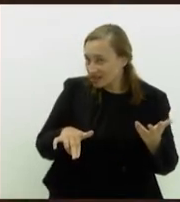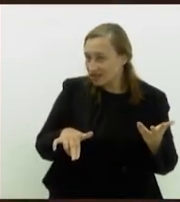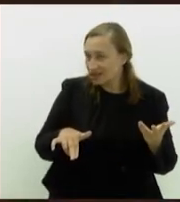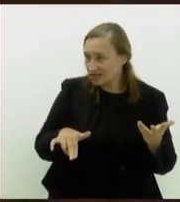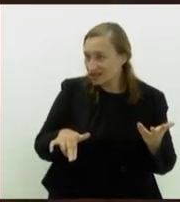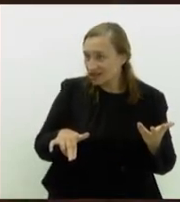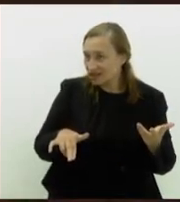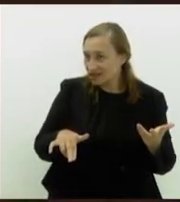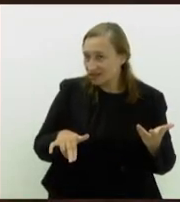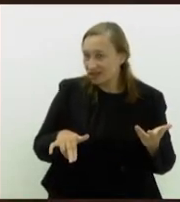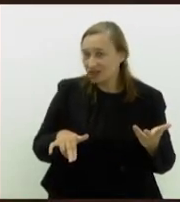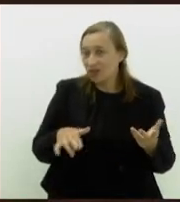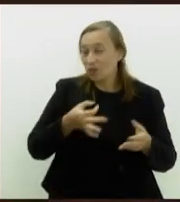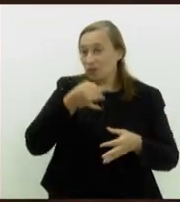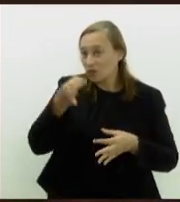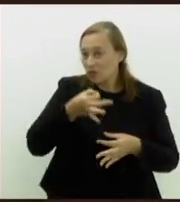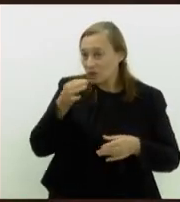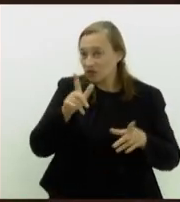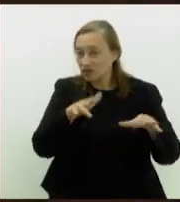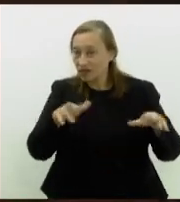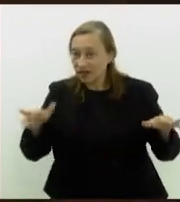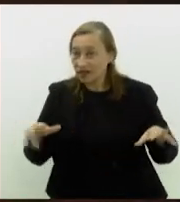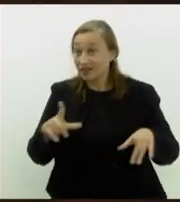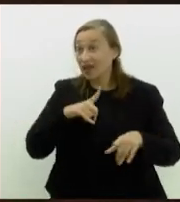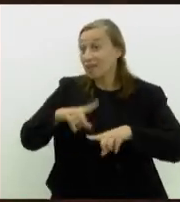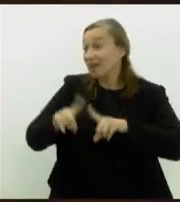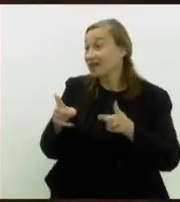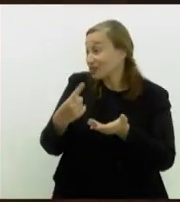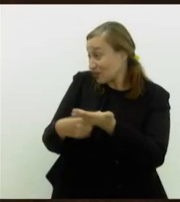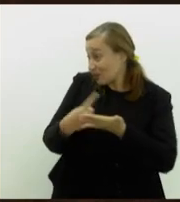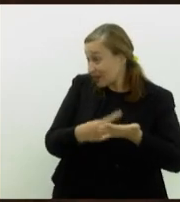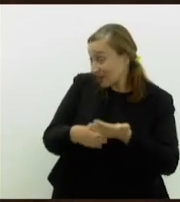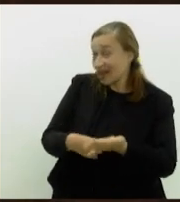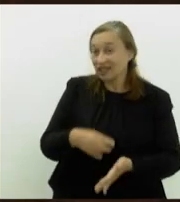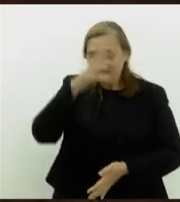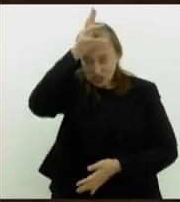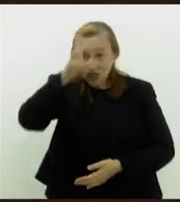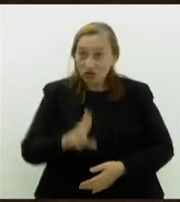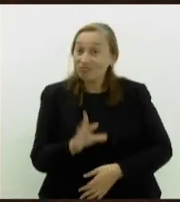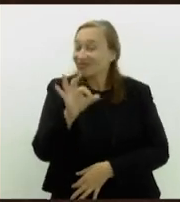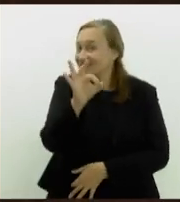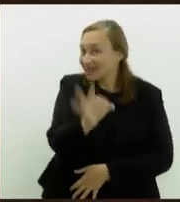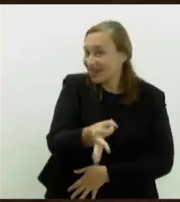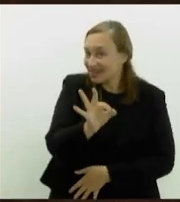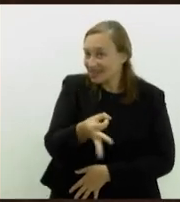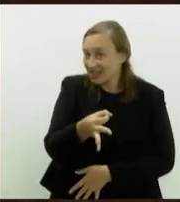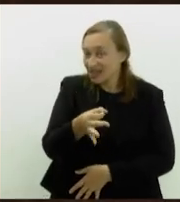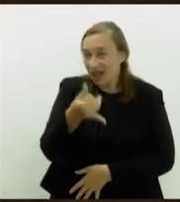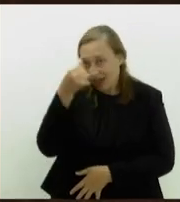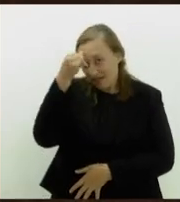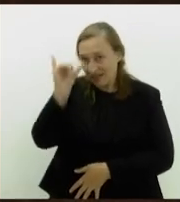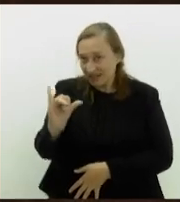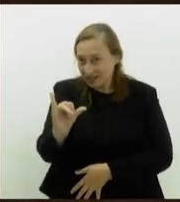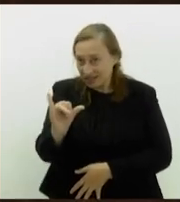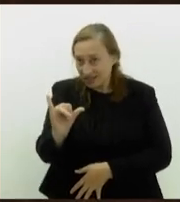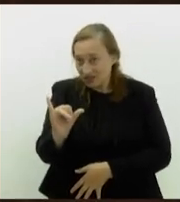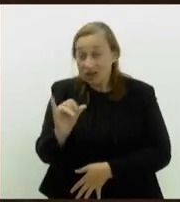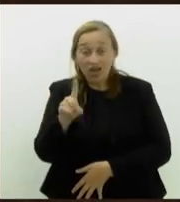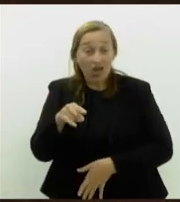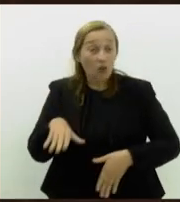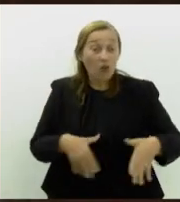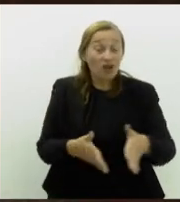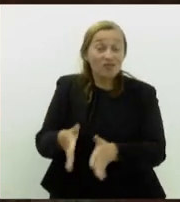diverge num ponto ou outro, mas isso é tudo combinado também. Tia Ju, Vossa Excelência está certa. A prevenção é o